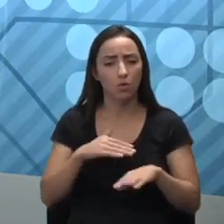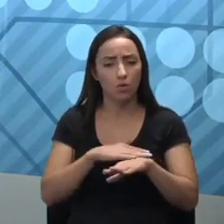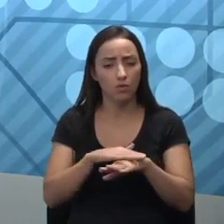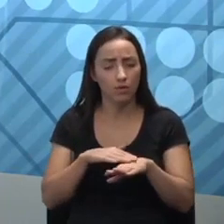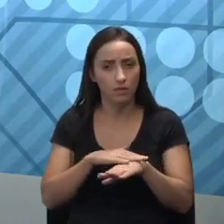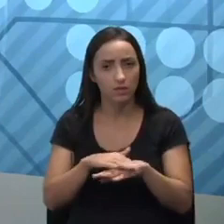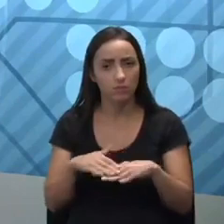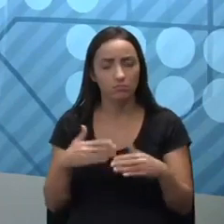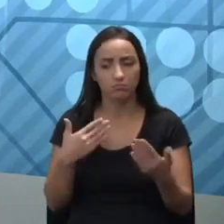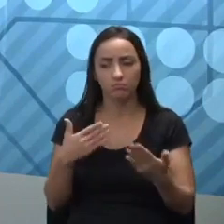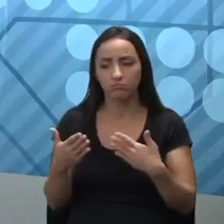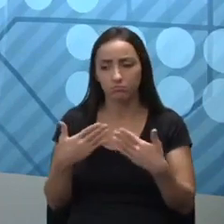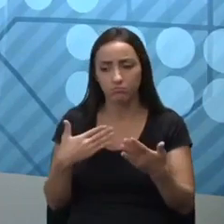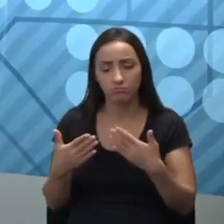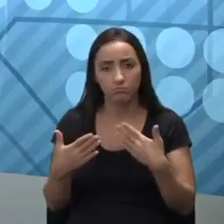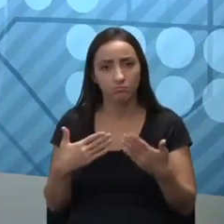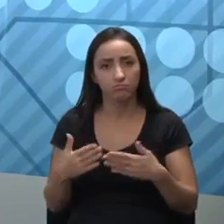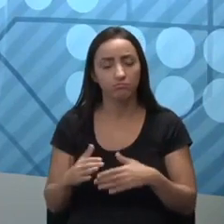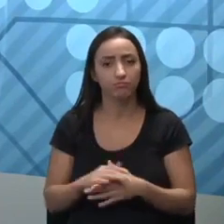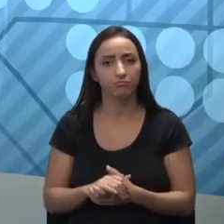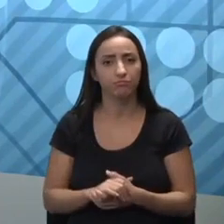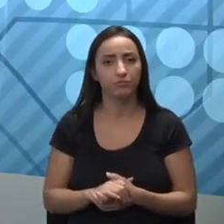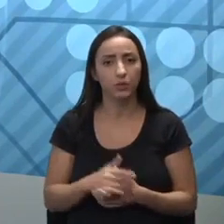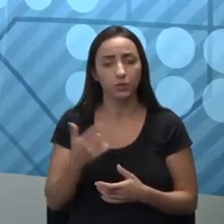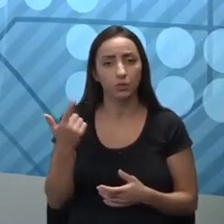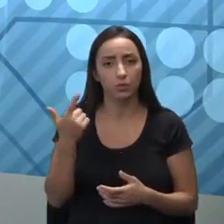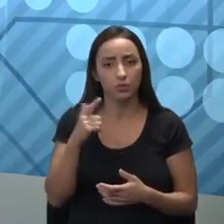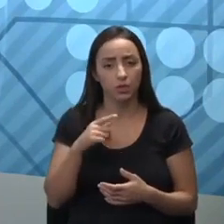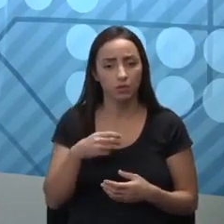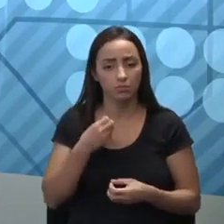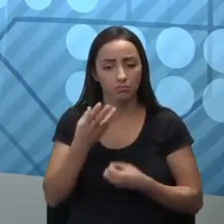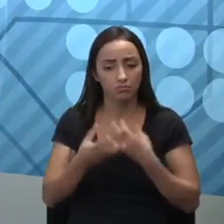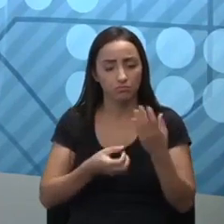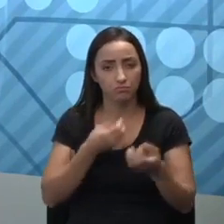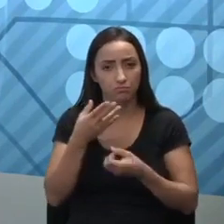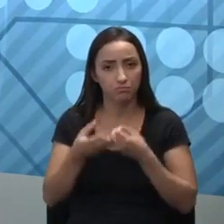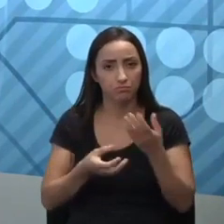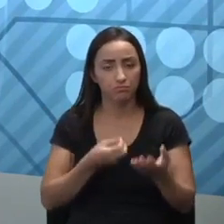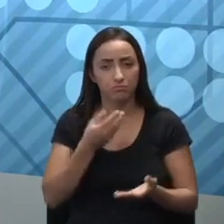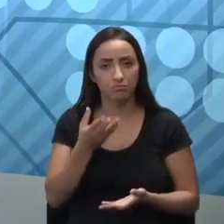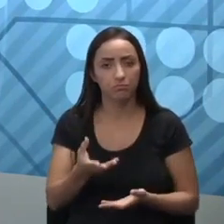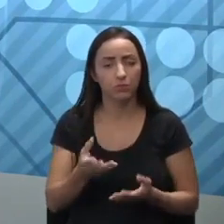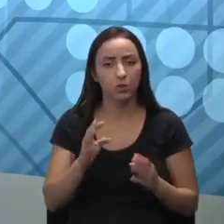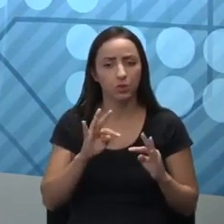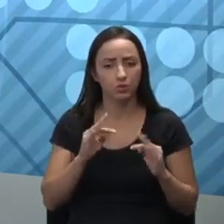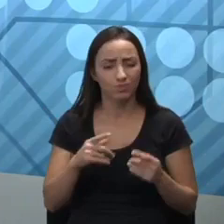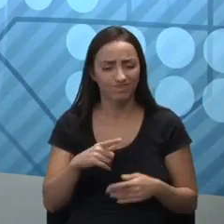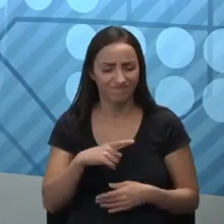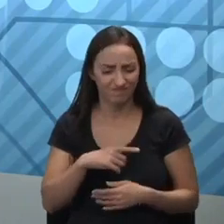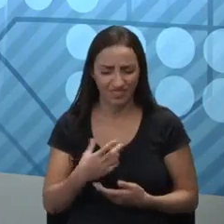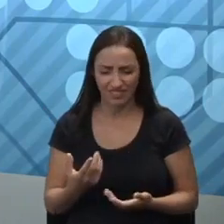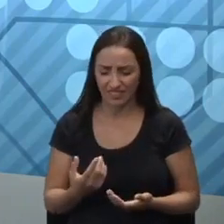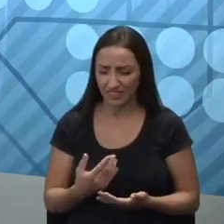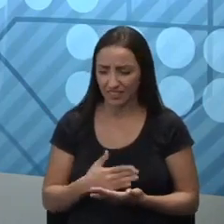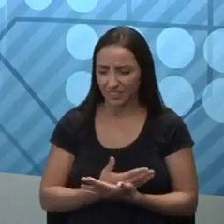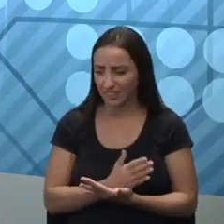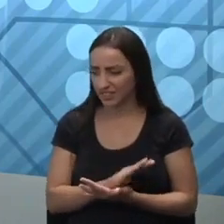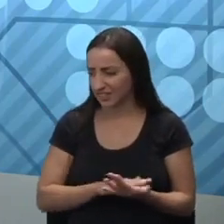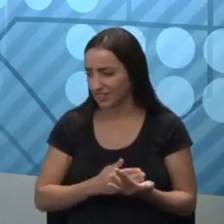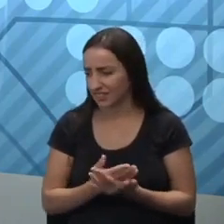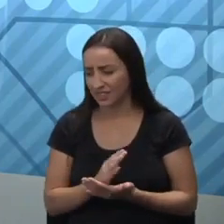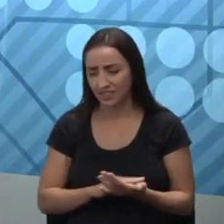dialogarem, né, para eles conseguirem colocar para fora aquilo que está incomodando, algum